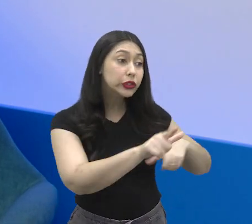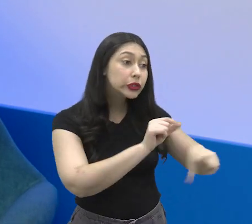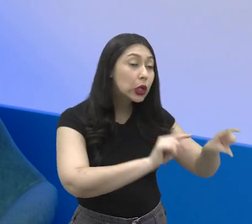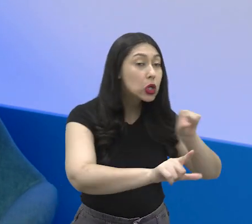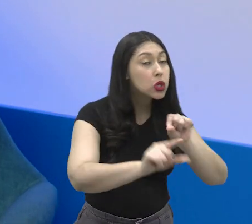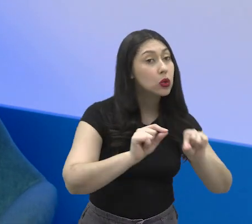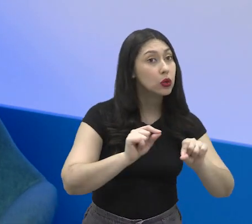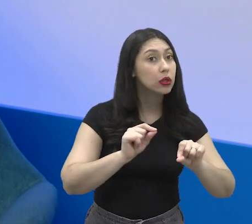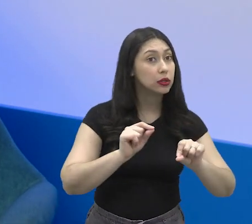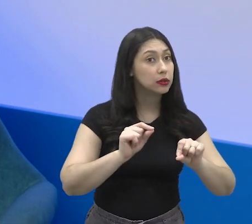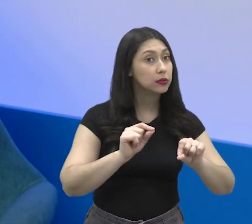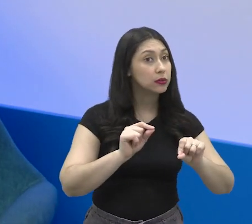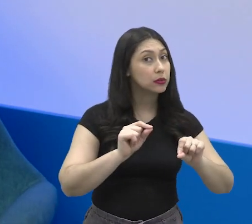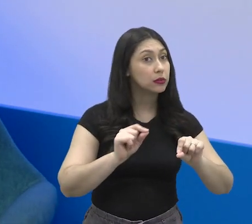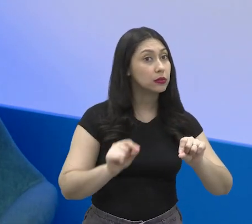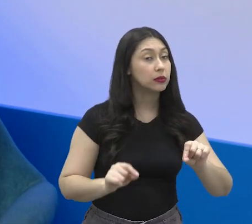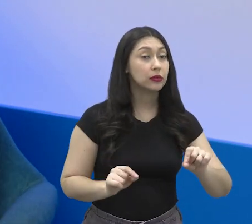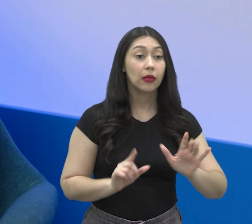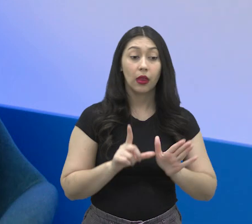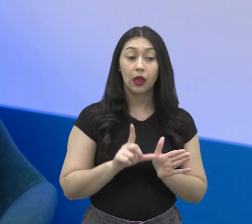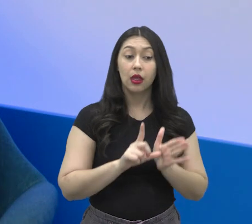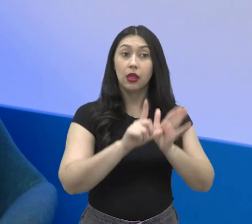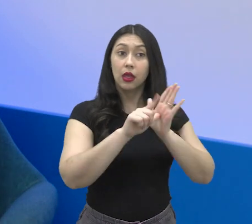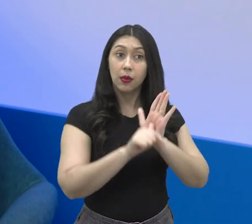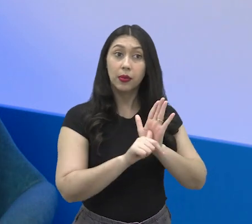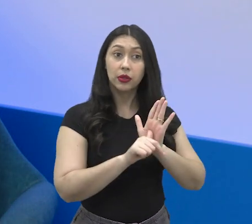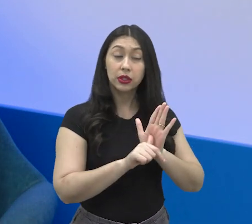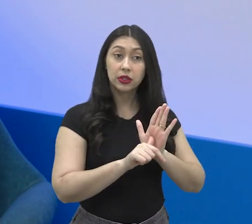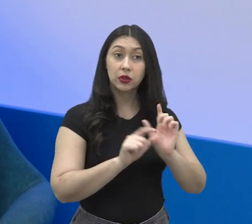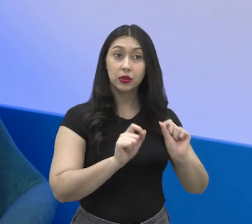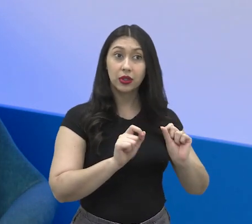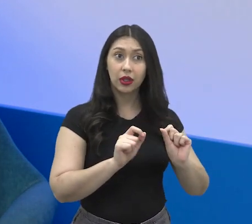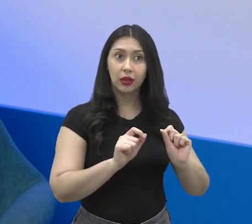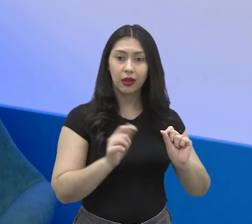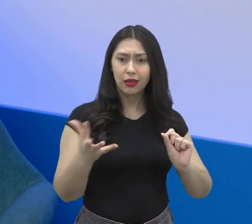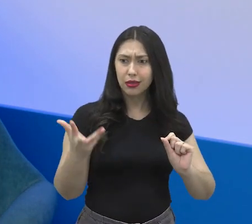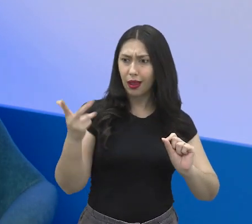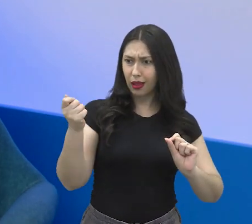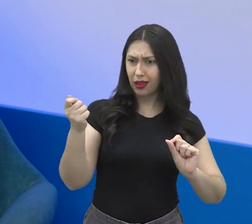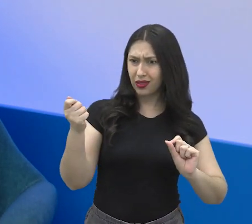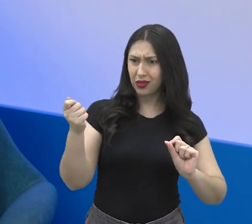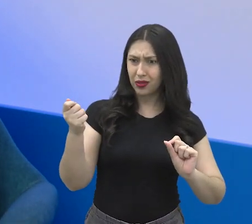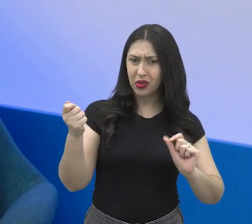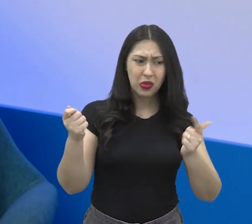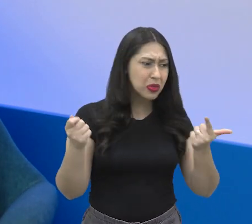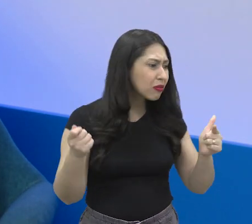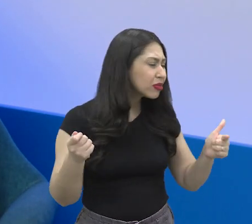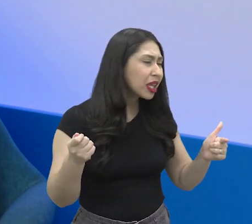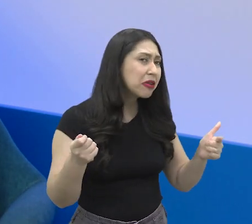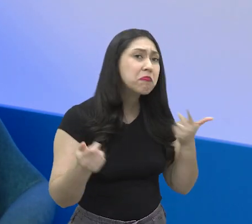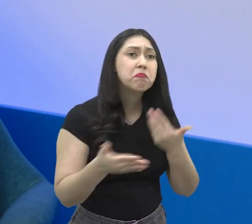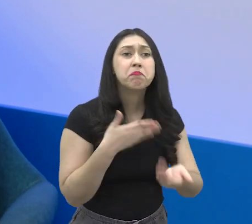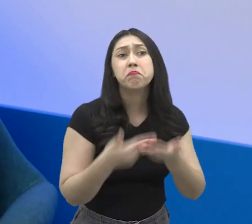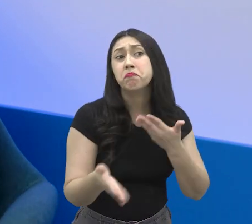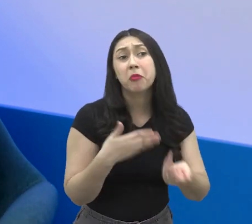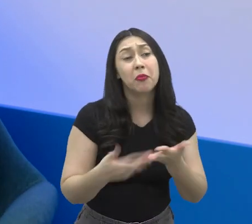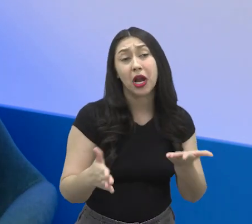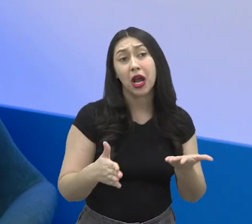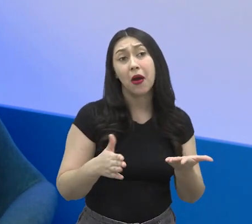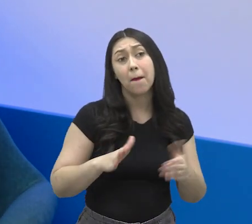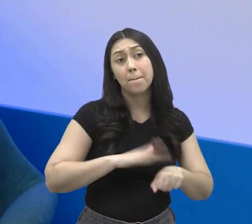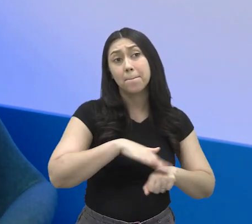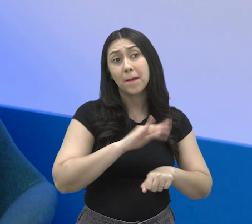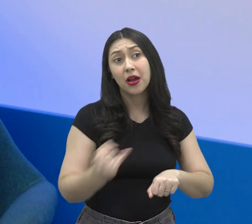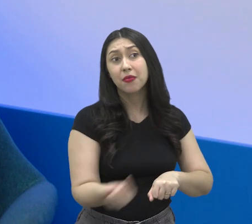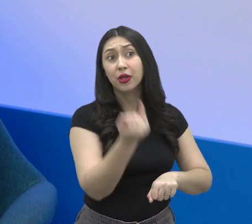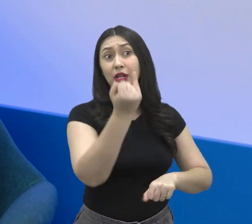aquilo que ele mais gosta de fazer. O outro momento é se ele tem talento ou não. Isso não importa, na verdade. O que importa é que ele